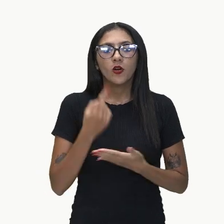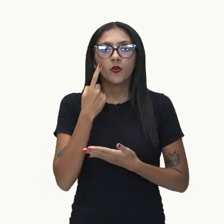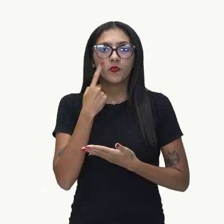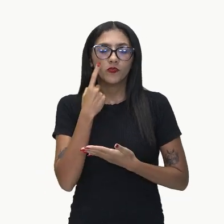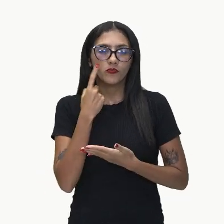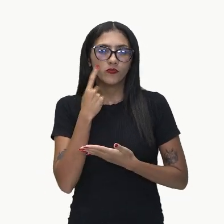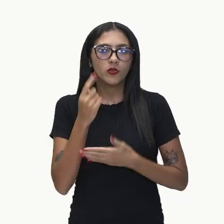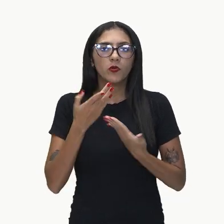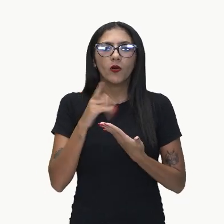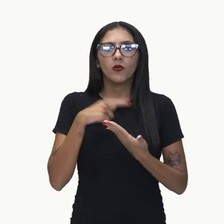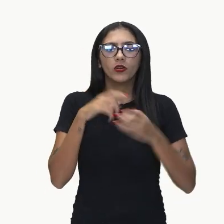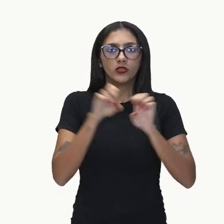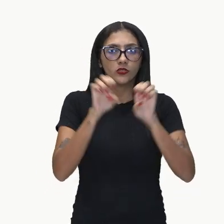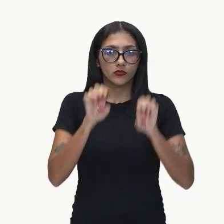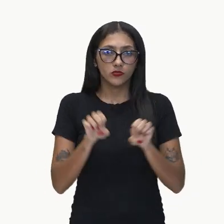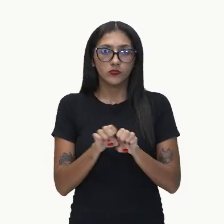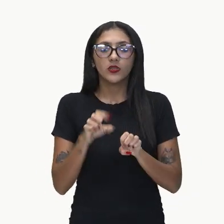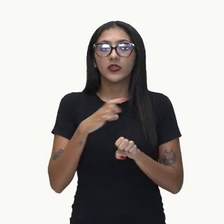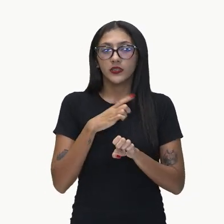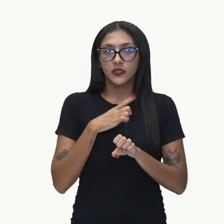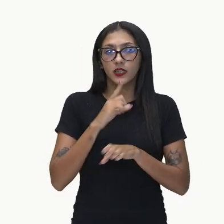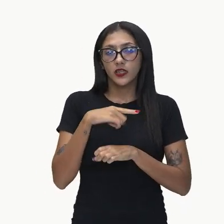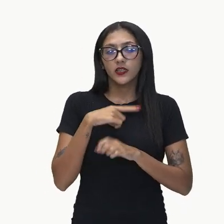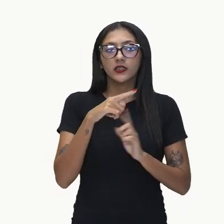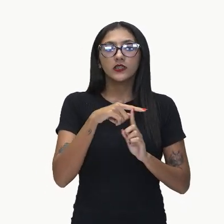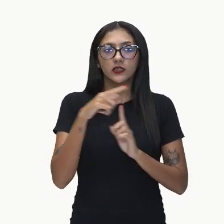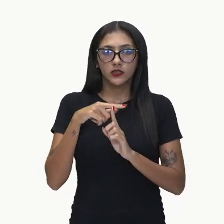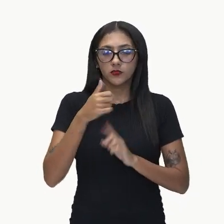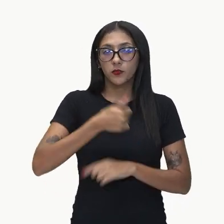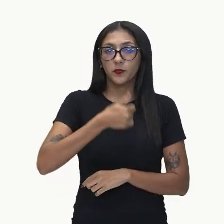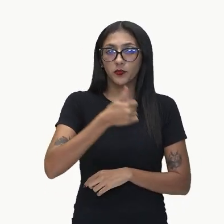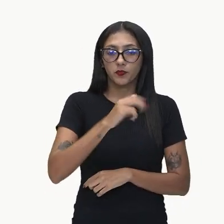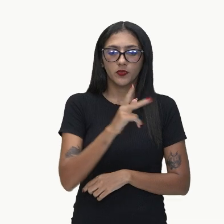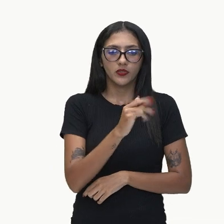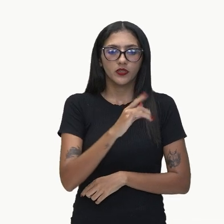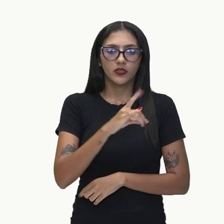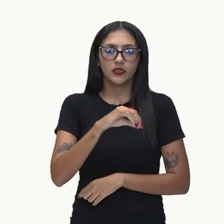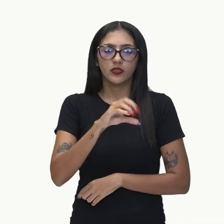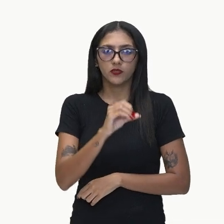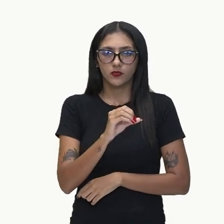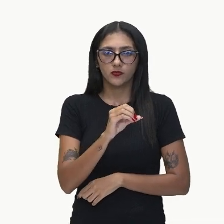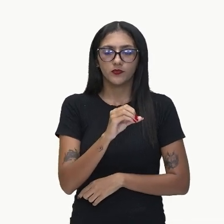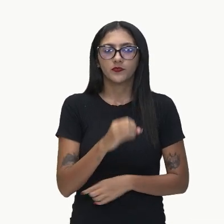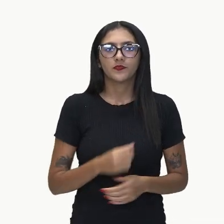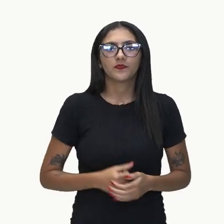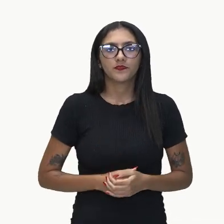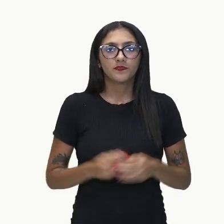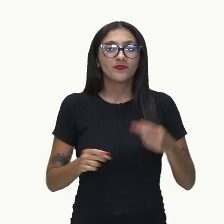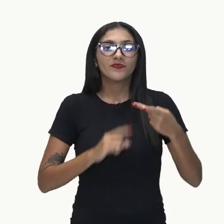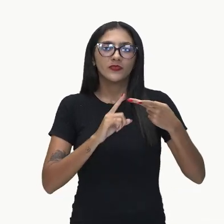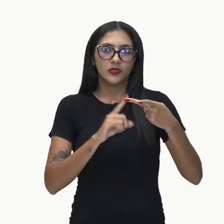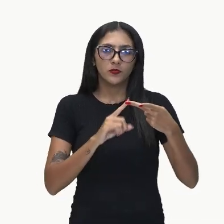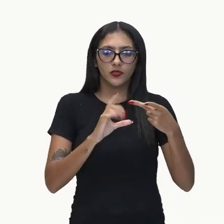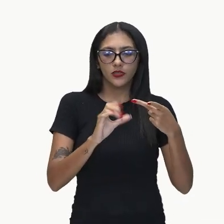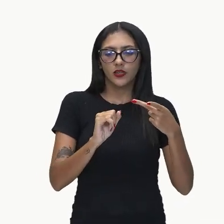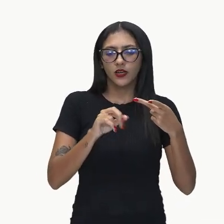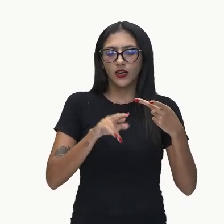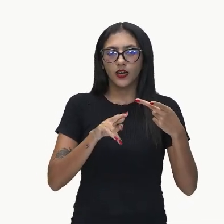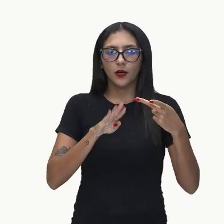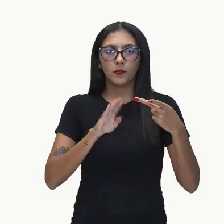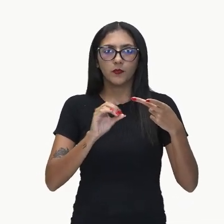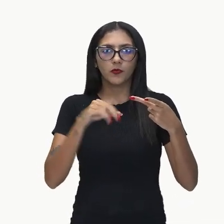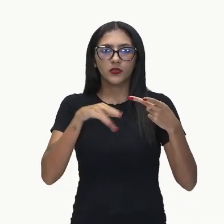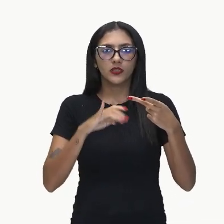têm a hidroxila. Também existem compostos que têm a carbonila. Às vezes, a carbonila